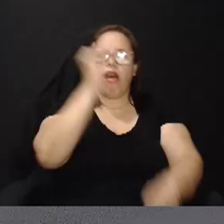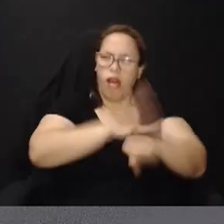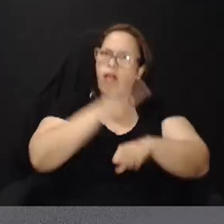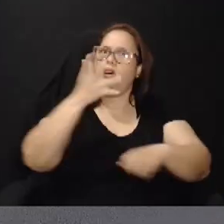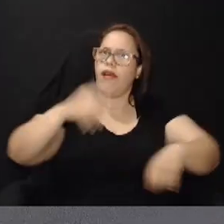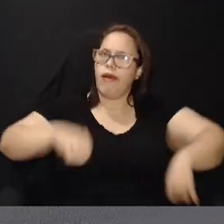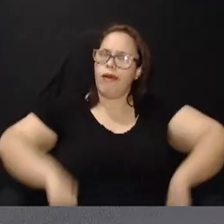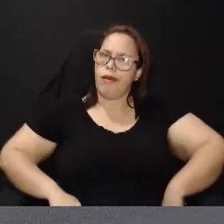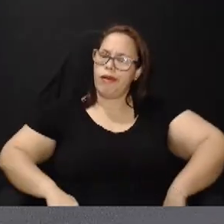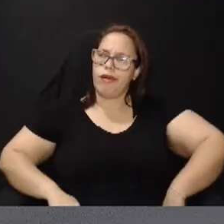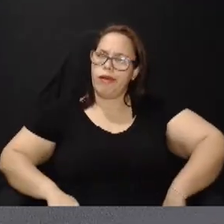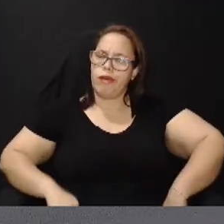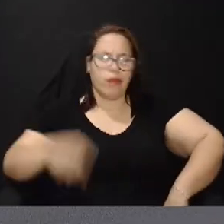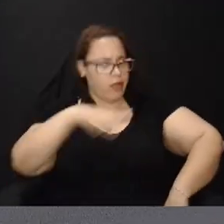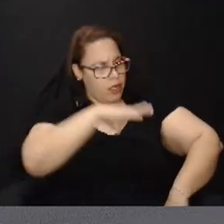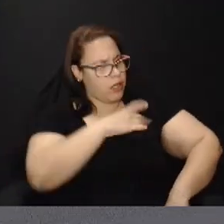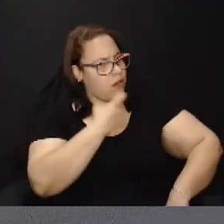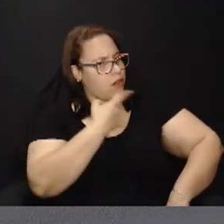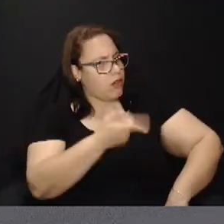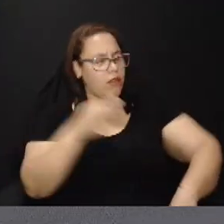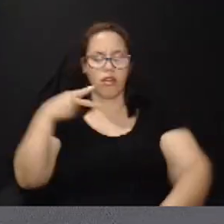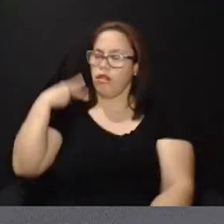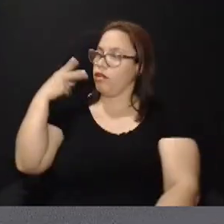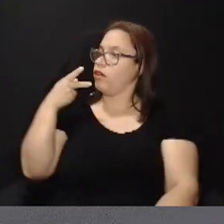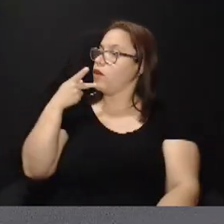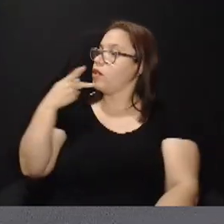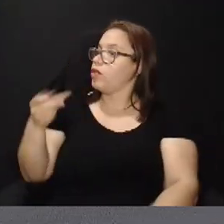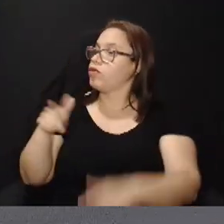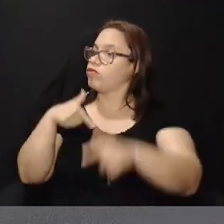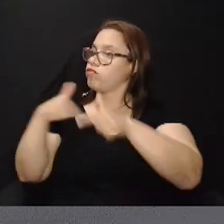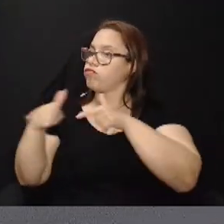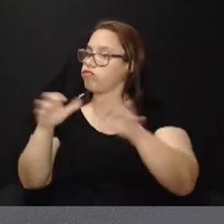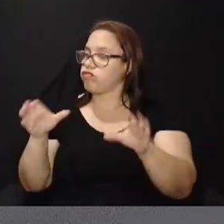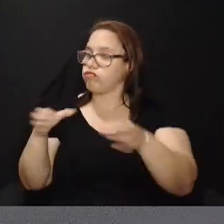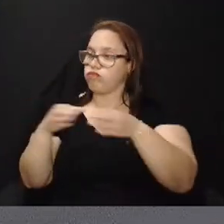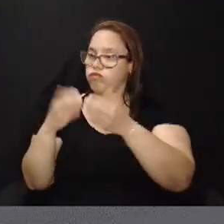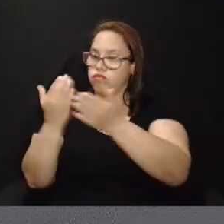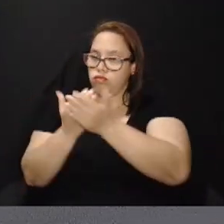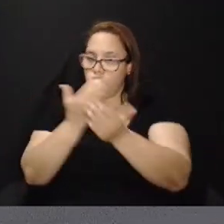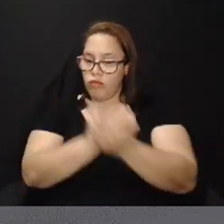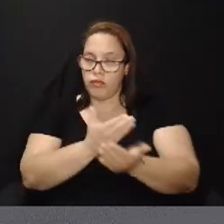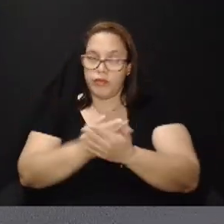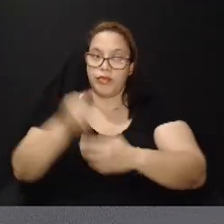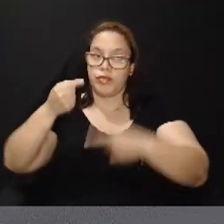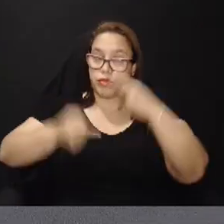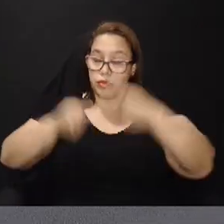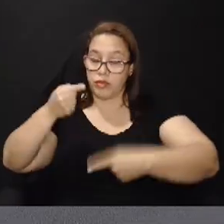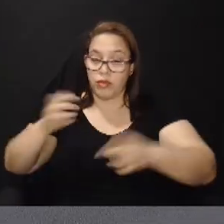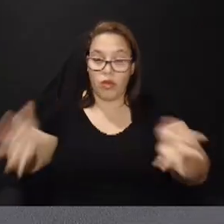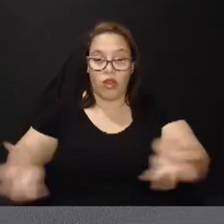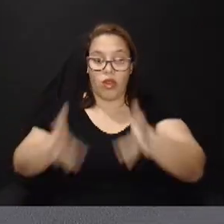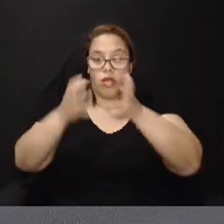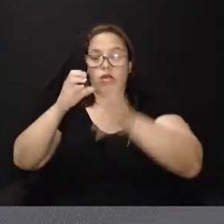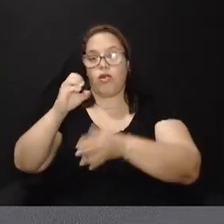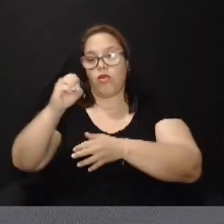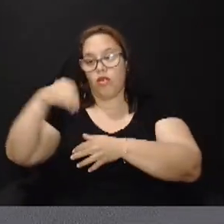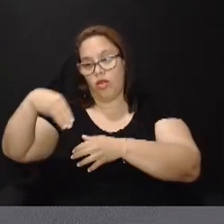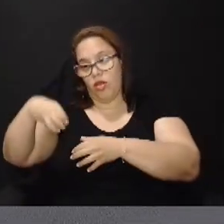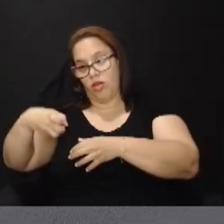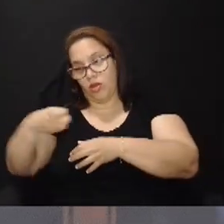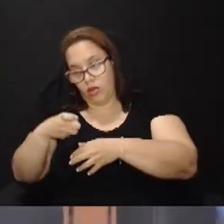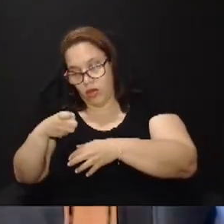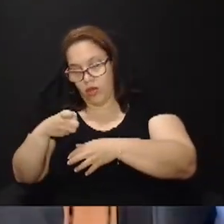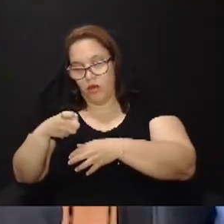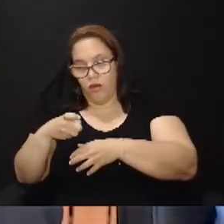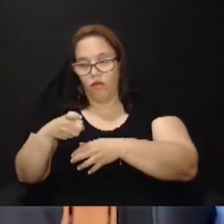aqui para a cidade. Vereador, agora falando sobre os trabalhos da Comissão de Estudos para debater o fomento do comércio exterior em Campinas, na qual você está